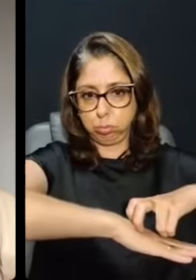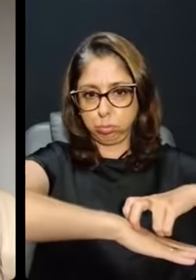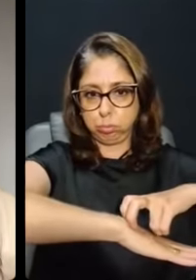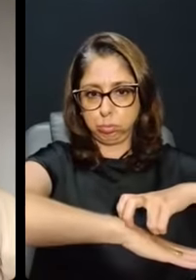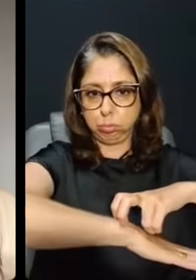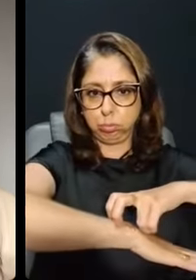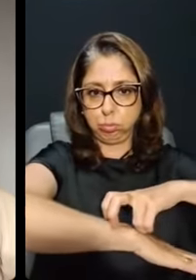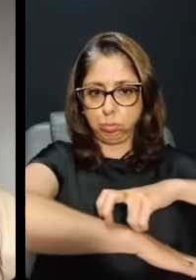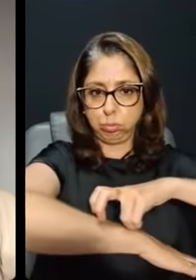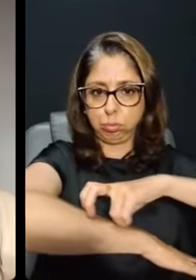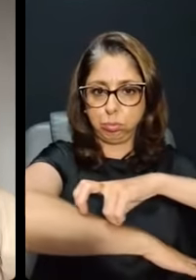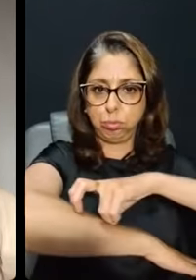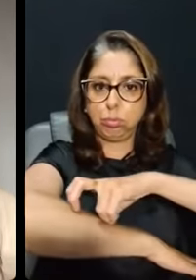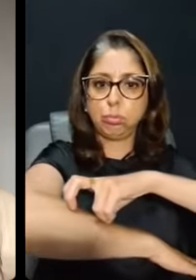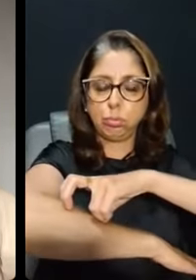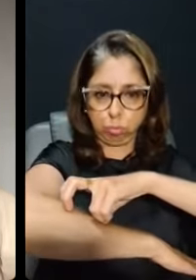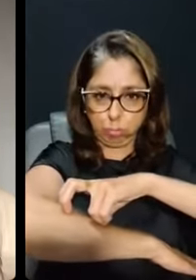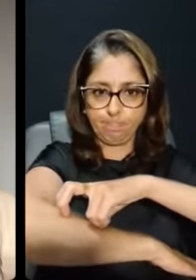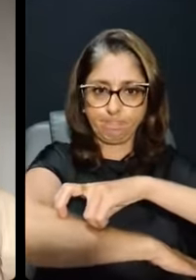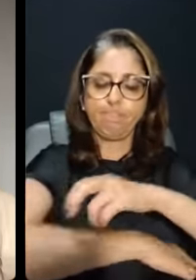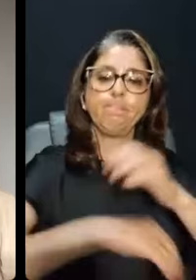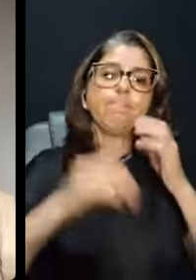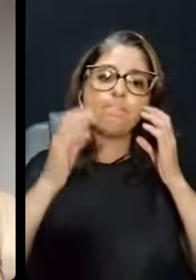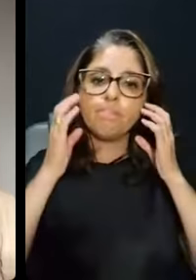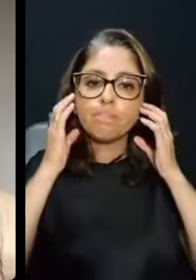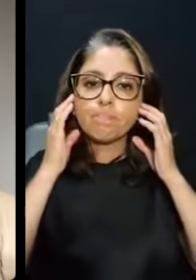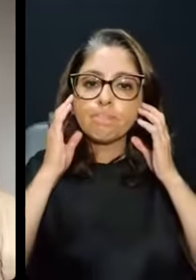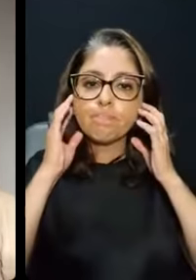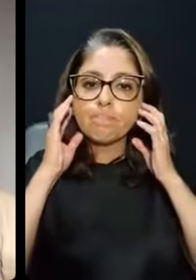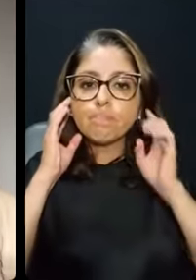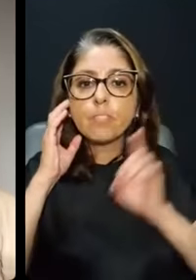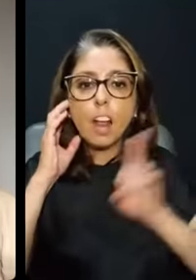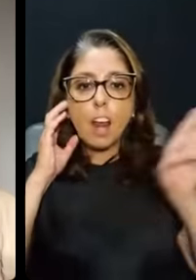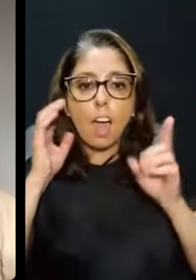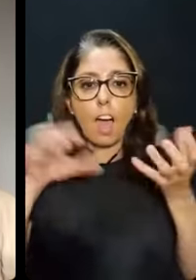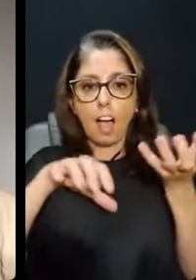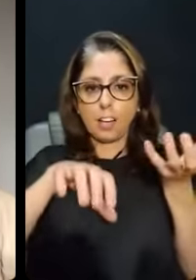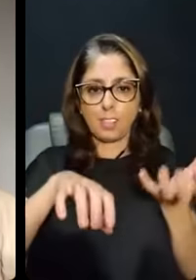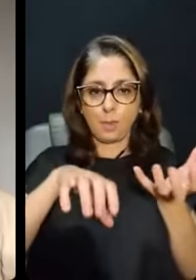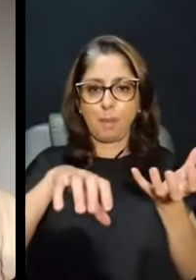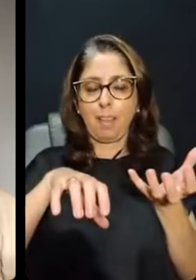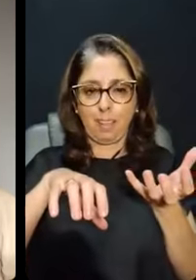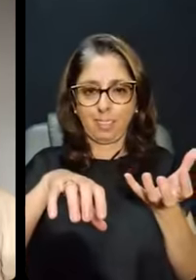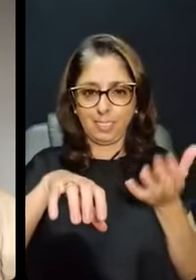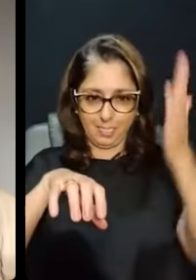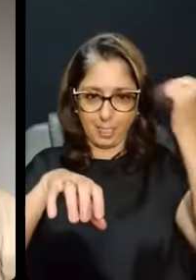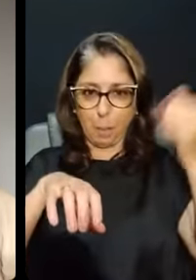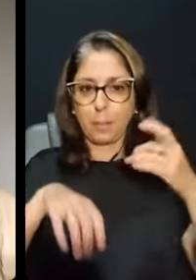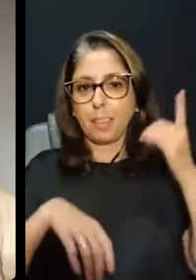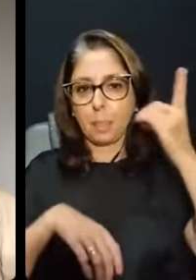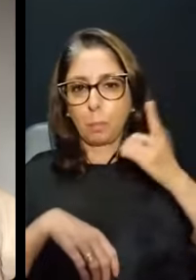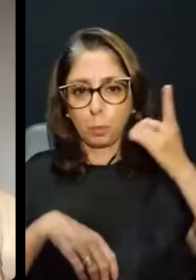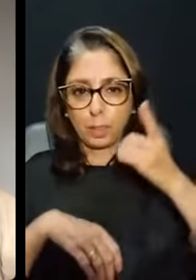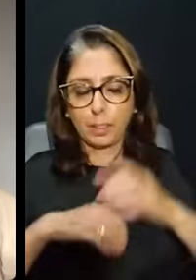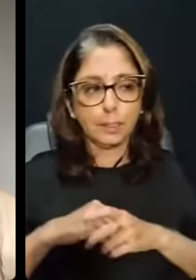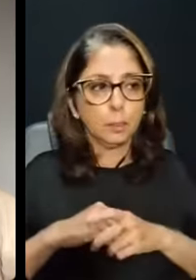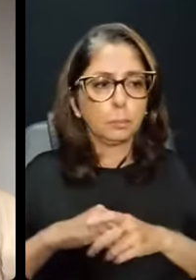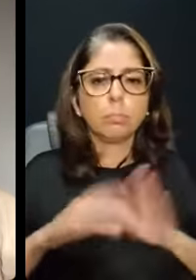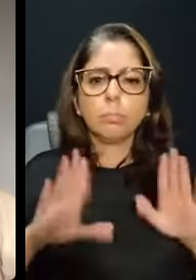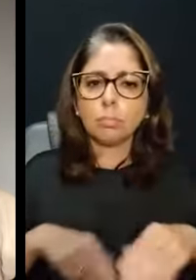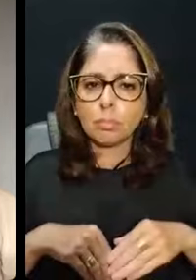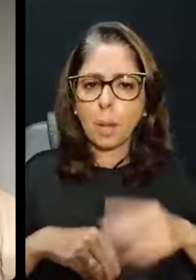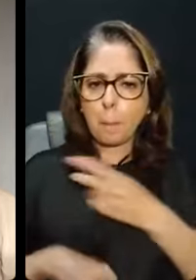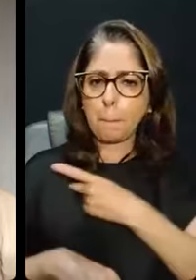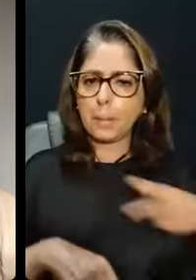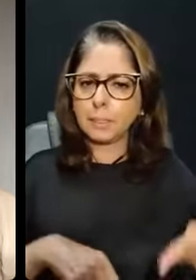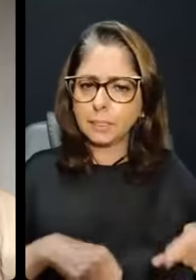né, do plenário, porque ela um dia chegou no microfone e falou: presidente, todo mundo vai aí e fala no seu ouvido, mas eu